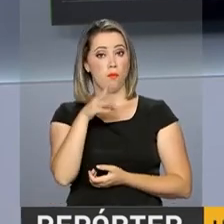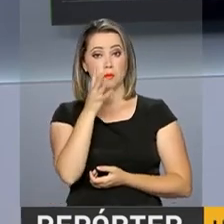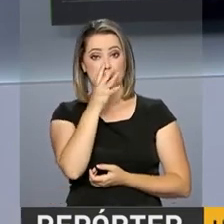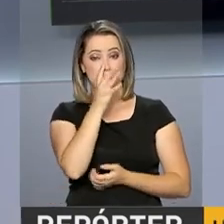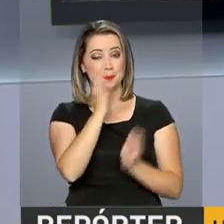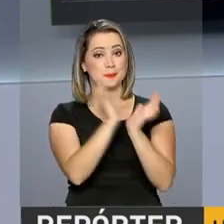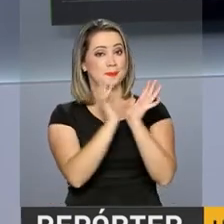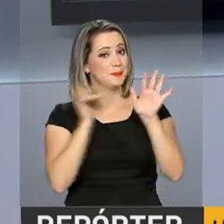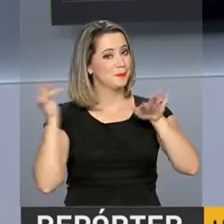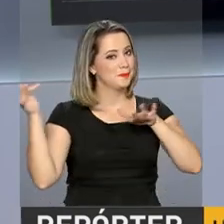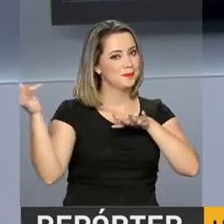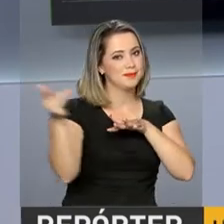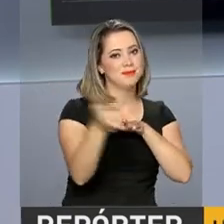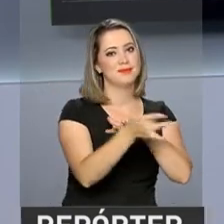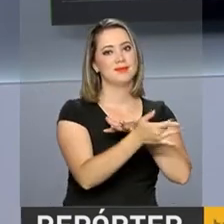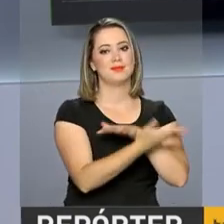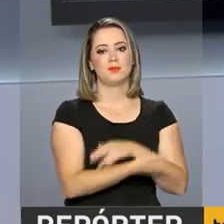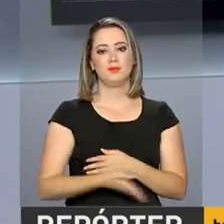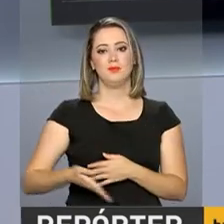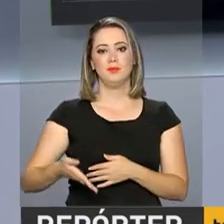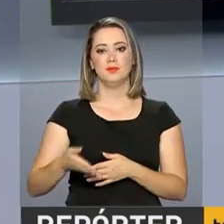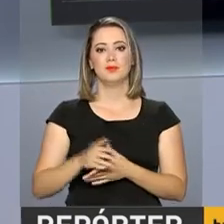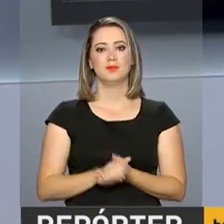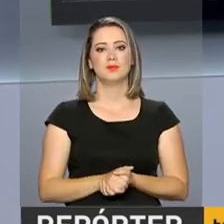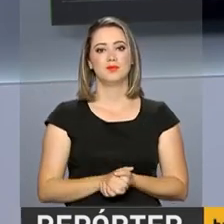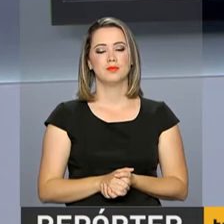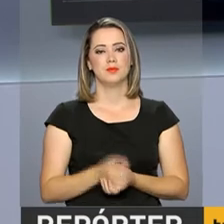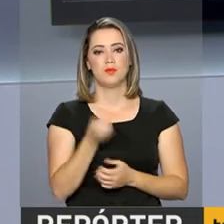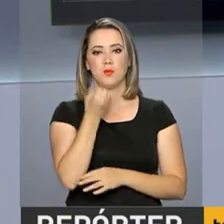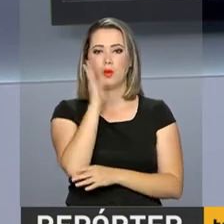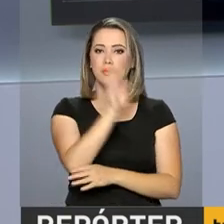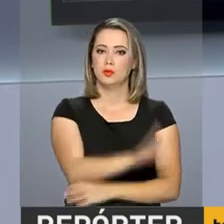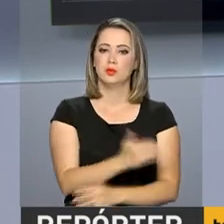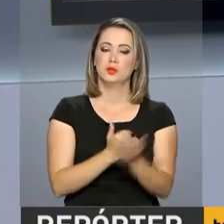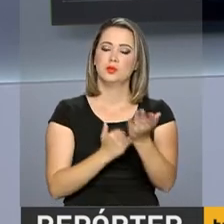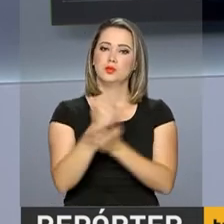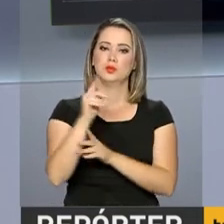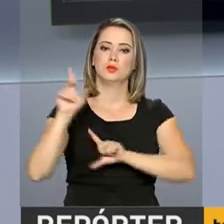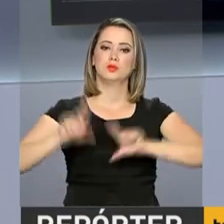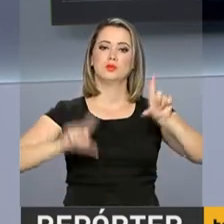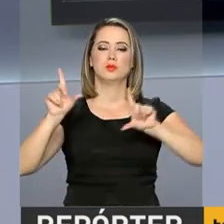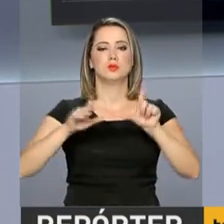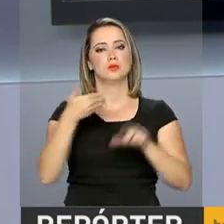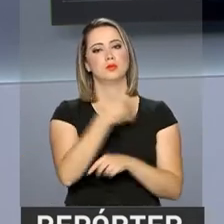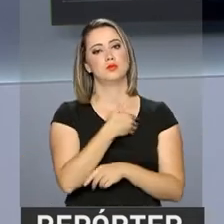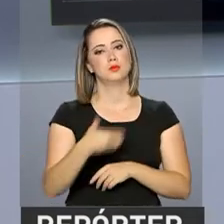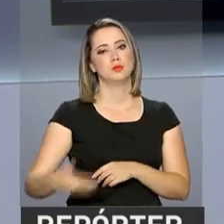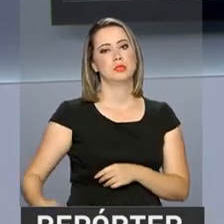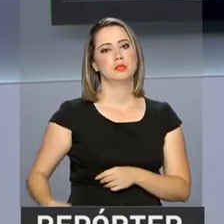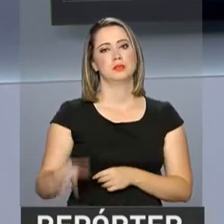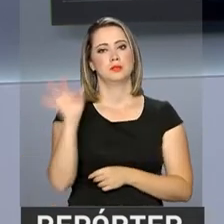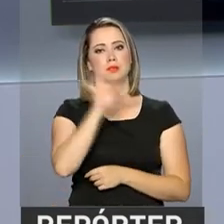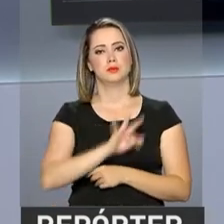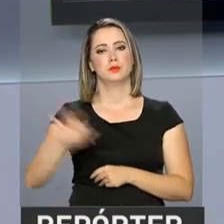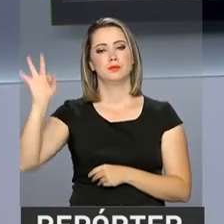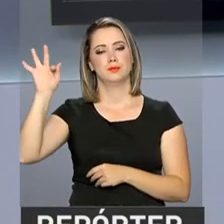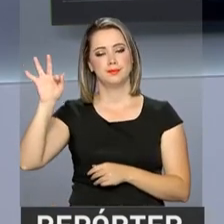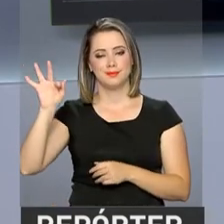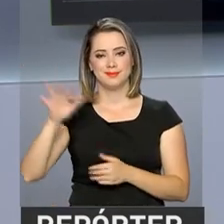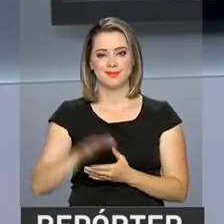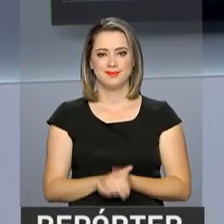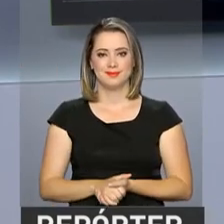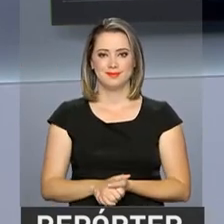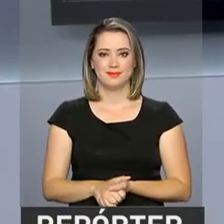pode acompanhar as novidades também em nossas redes sociais uma ótima tarde continue com a gente aqui na nbr a tv do governo